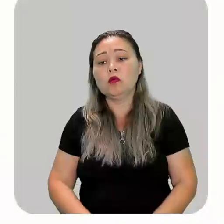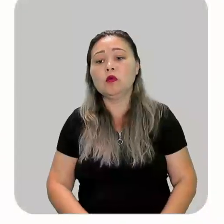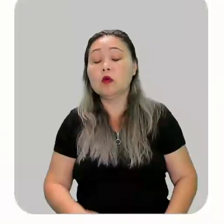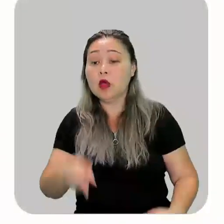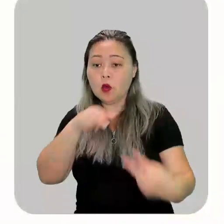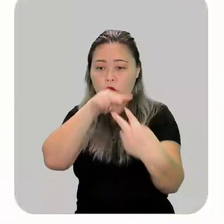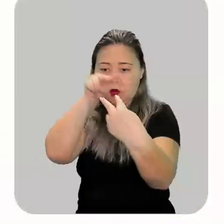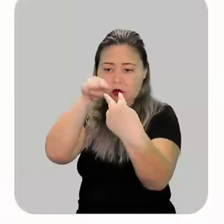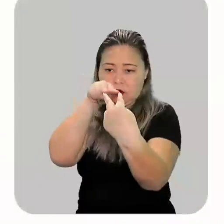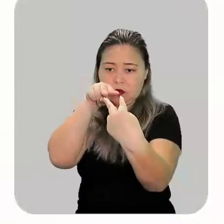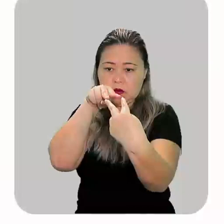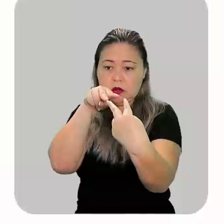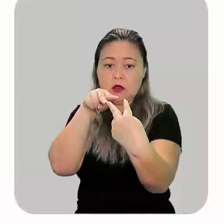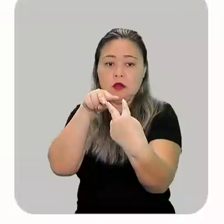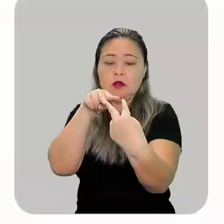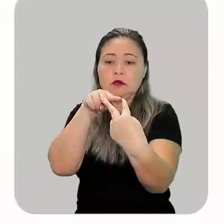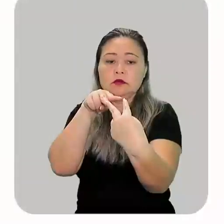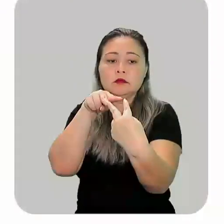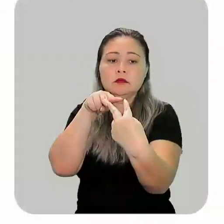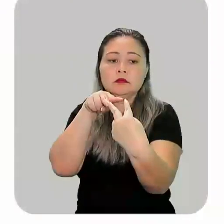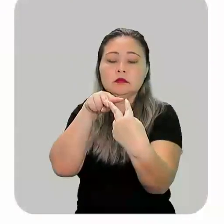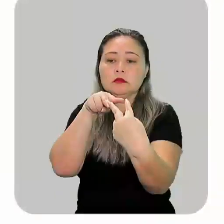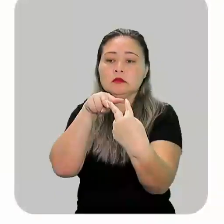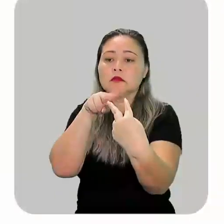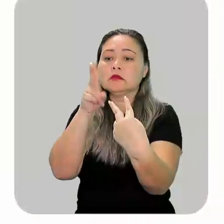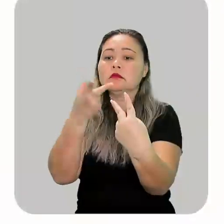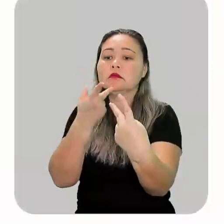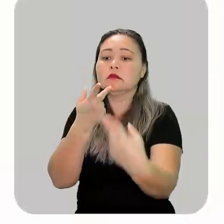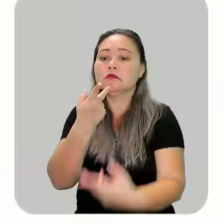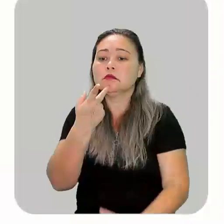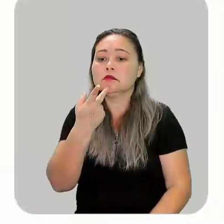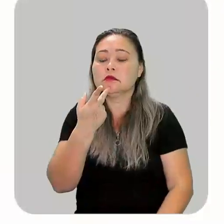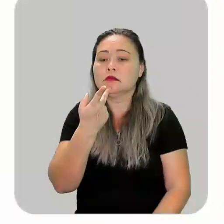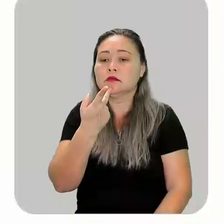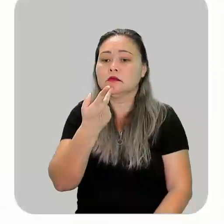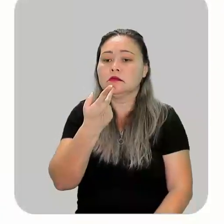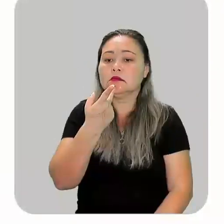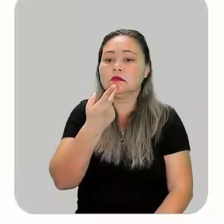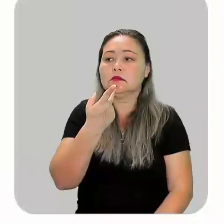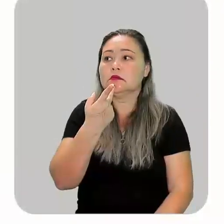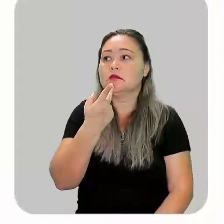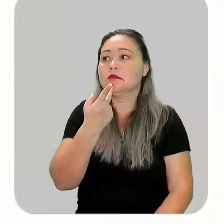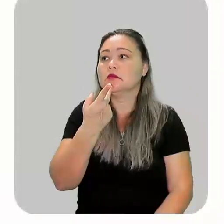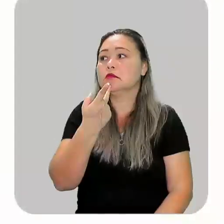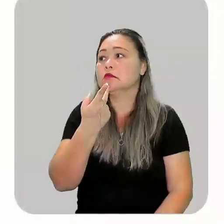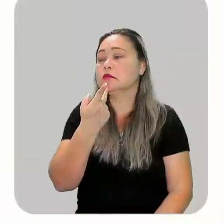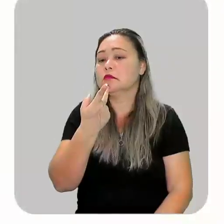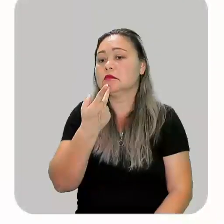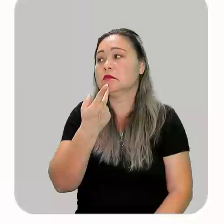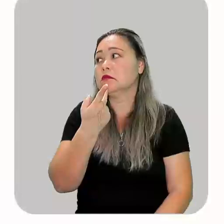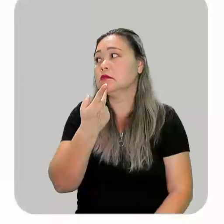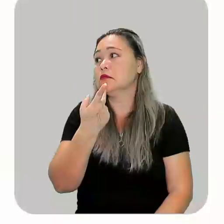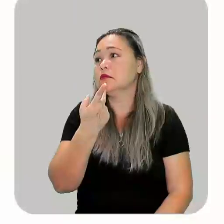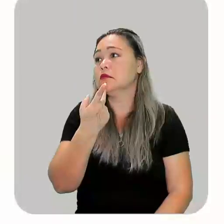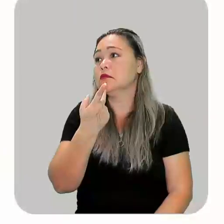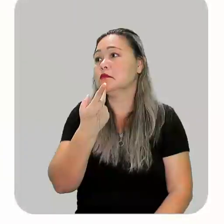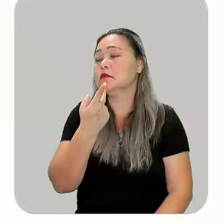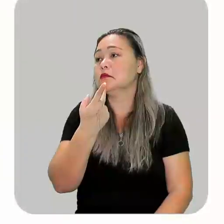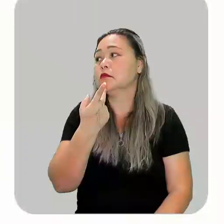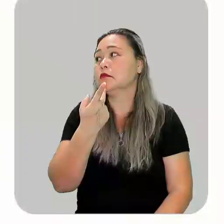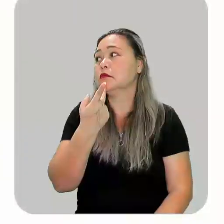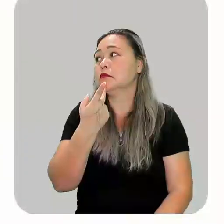no olho, para que eles possam enxergar. Porque quando fala em... Cadê a gente aqui? Eu quero olhar no olho deles